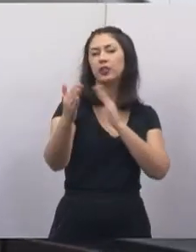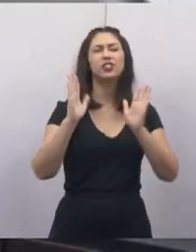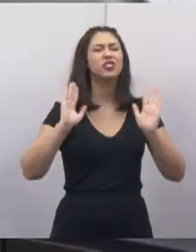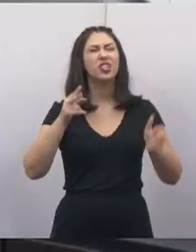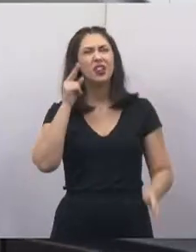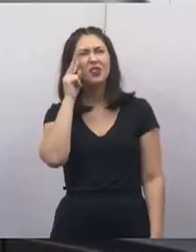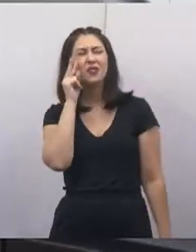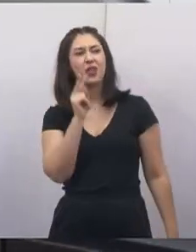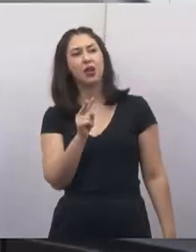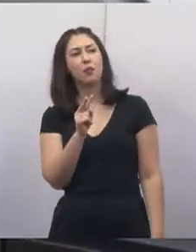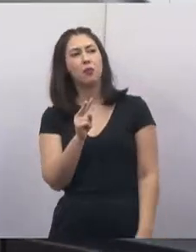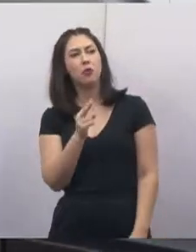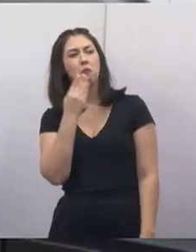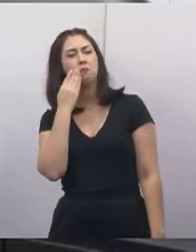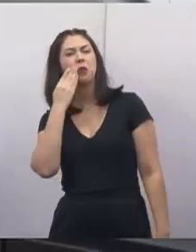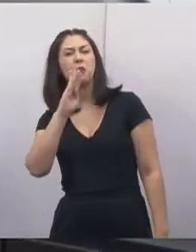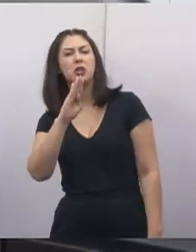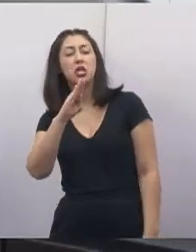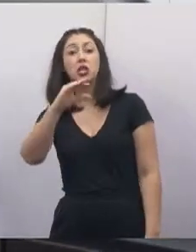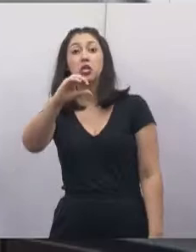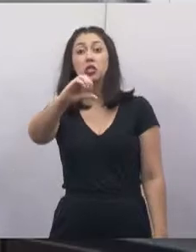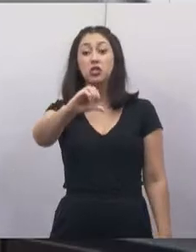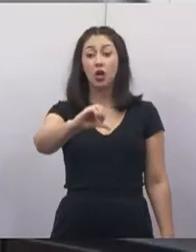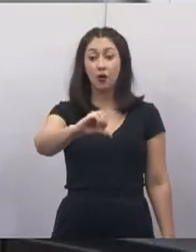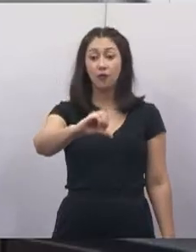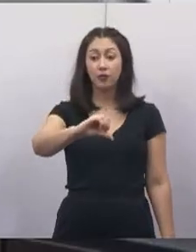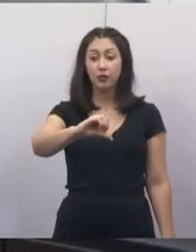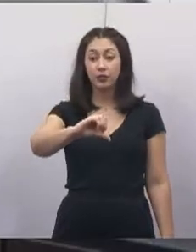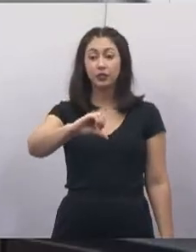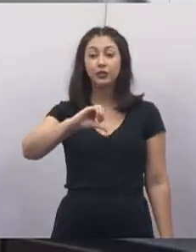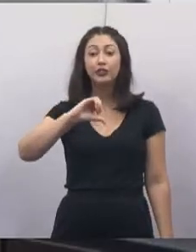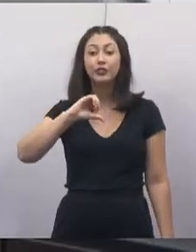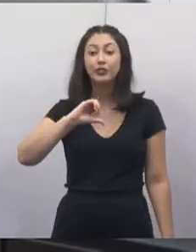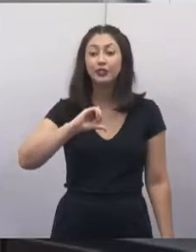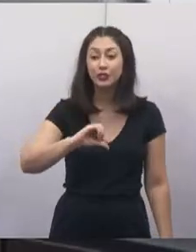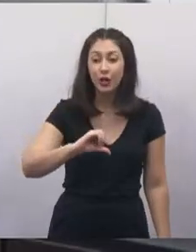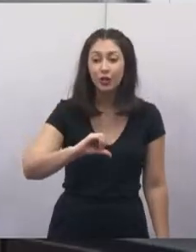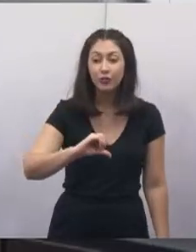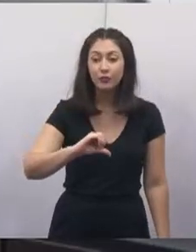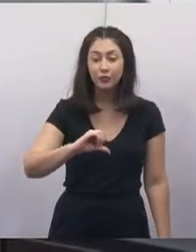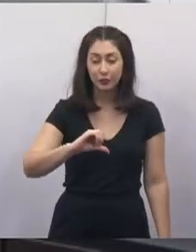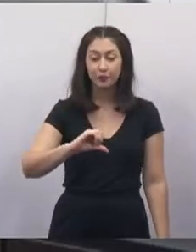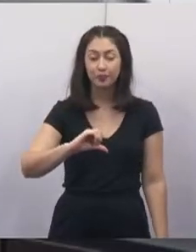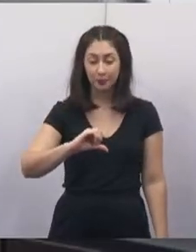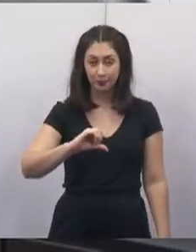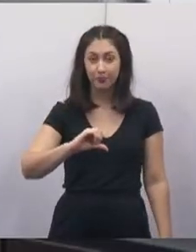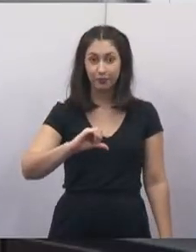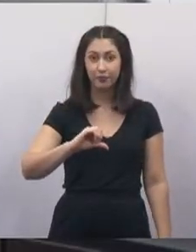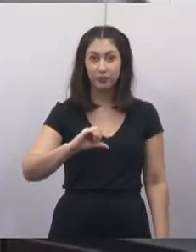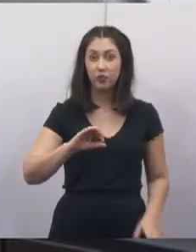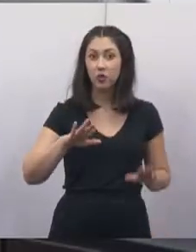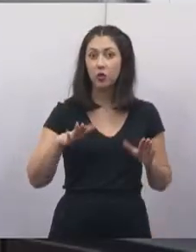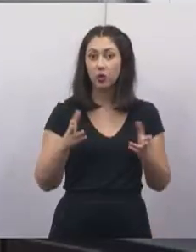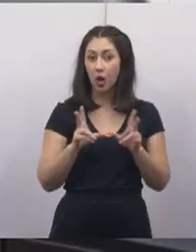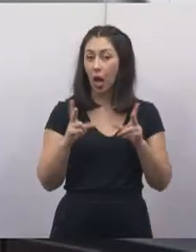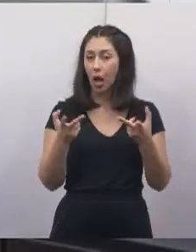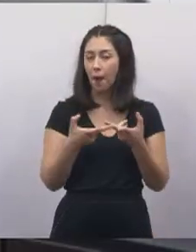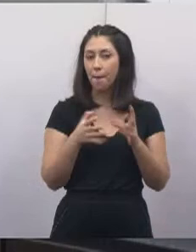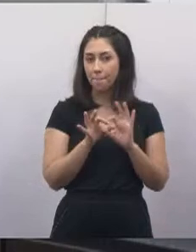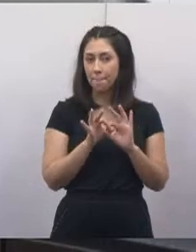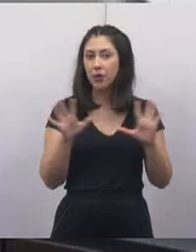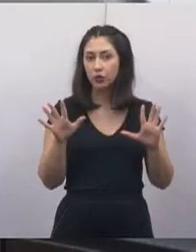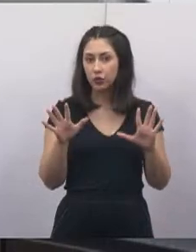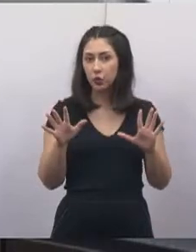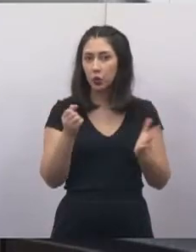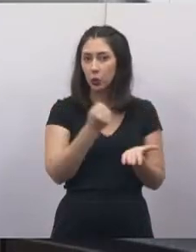vimos anunciar que teríamos 9 parques quando venderam para a gente, a Câmara acabou autorizando